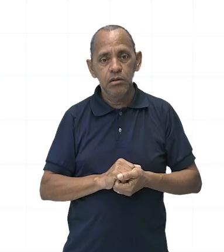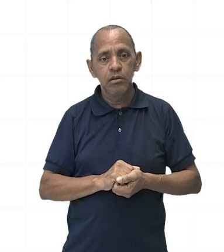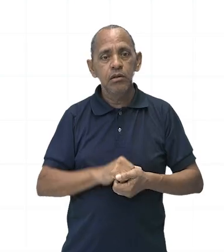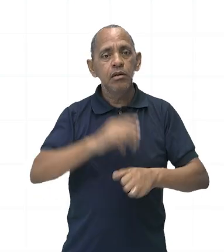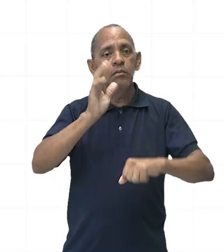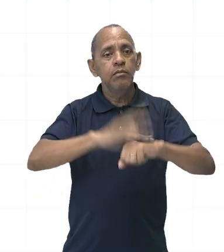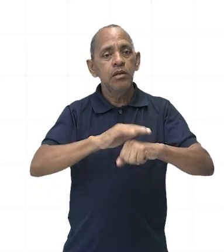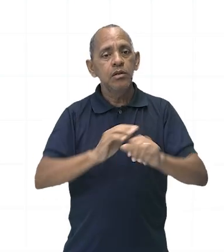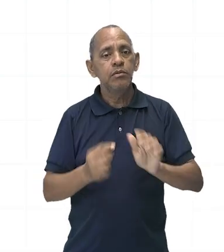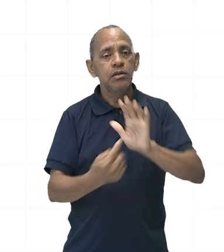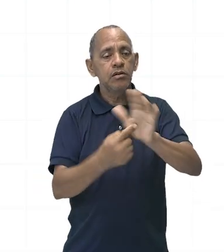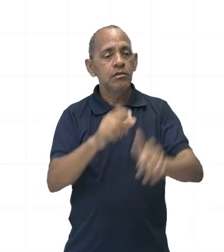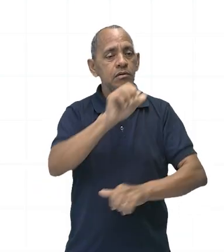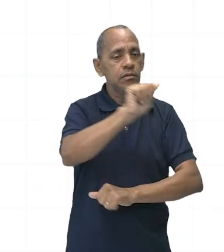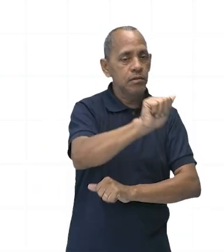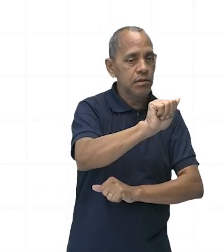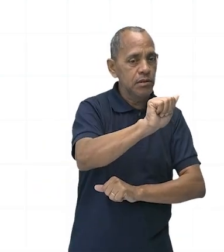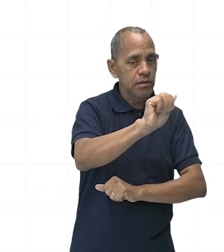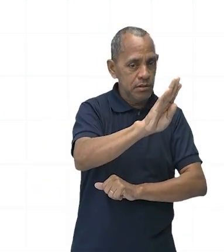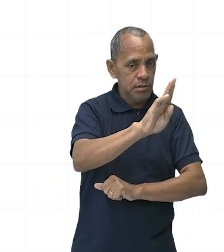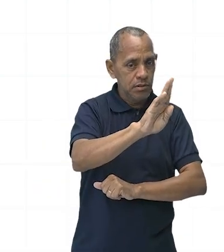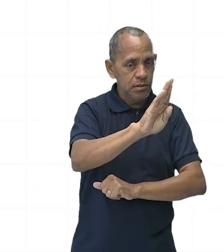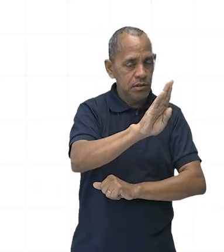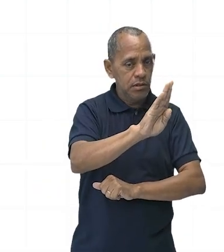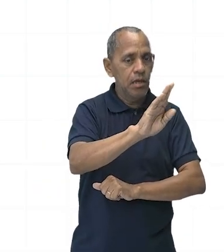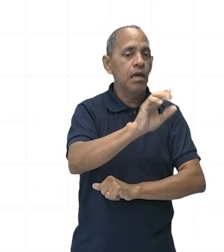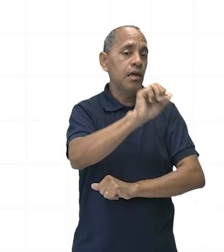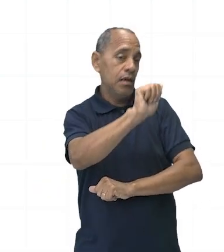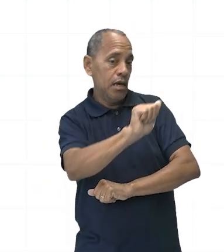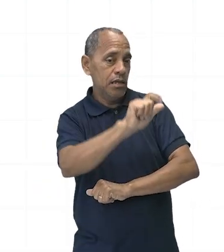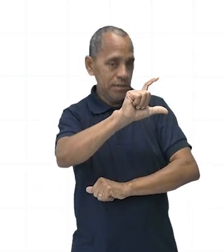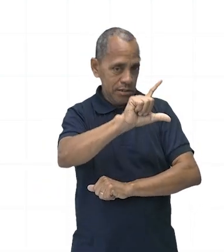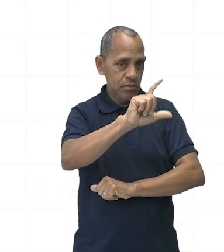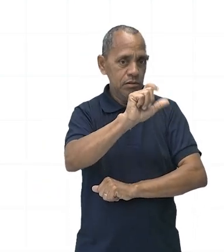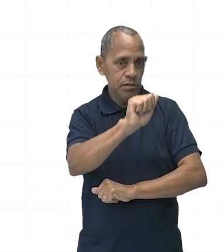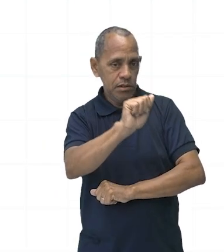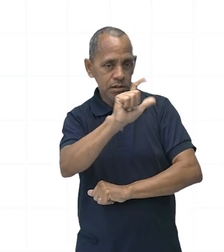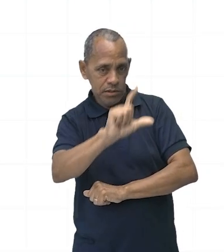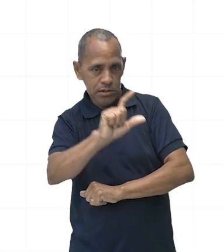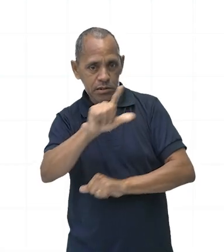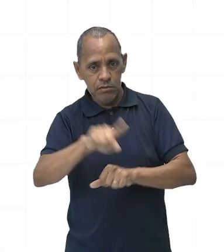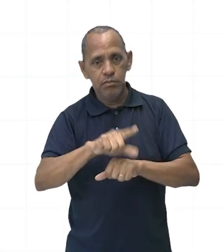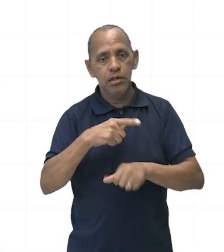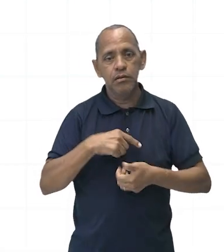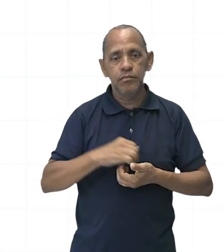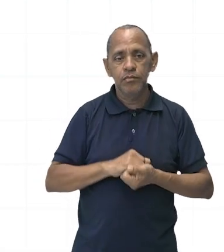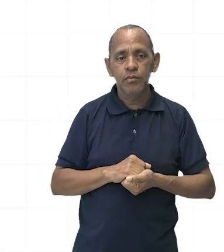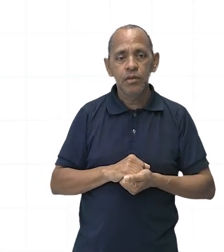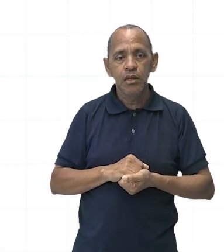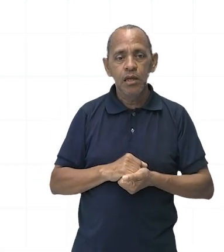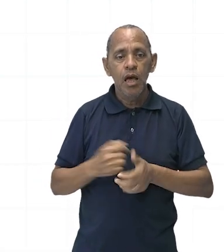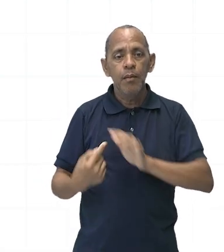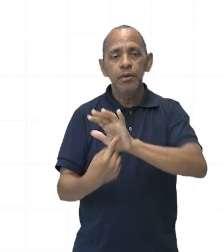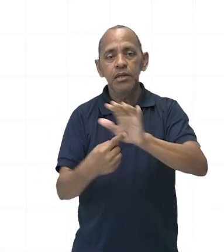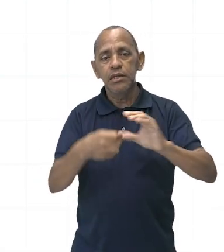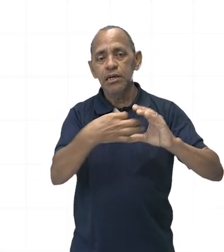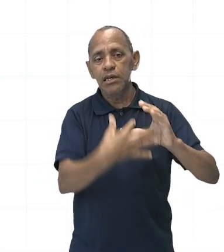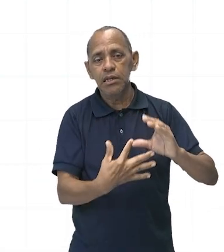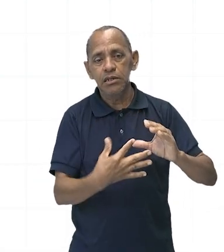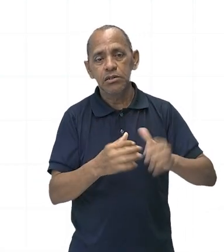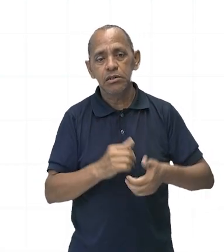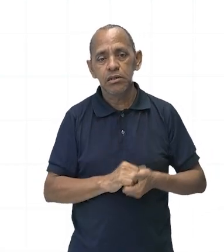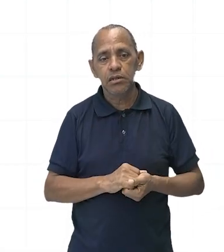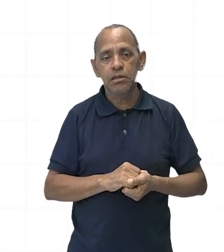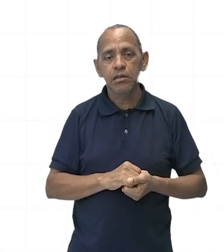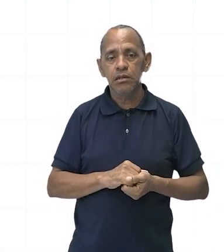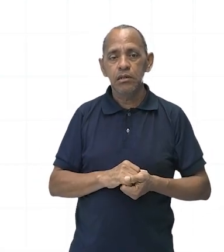ele apresentando um azão e um azinho, ou seja, ele é um heterozigoto que manifesta a característica. Mas nessa linhagem, nós